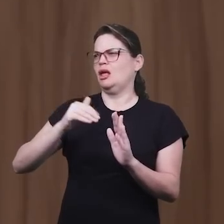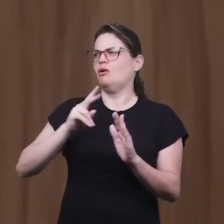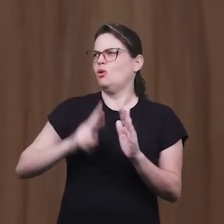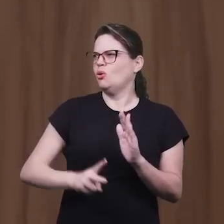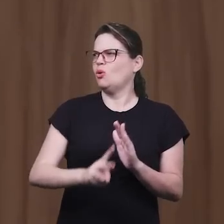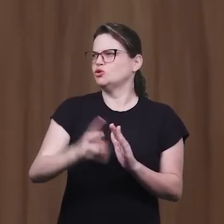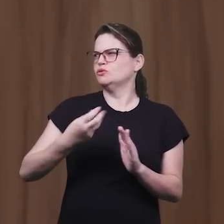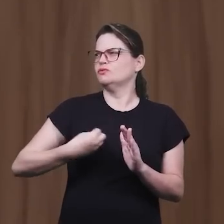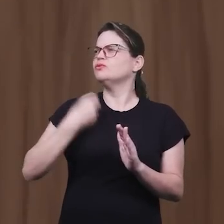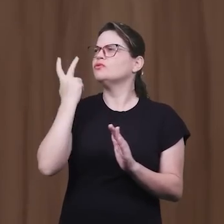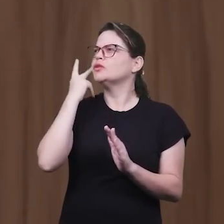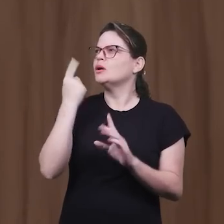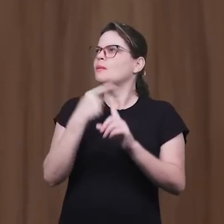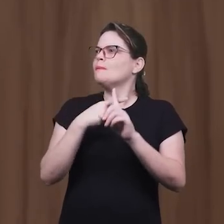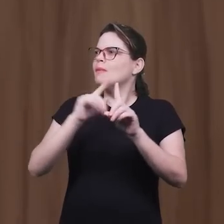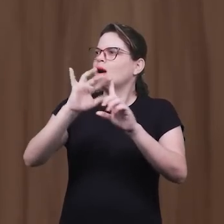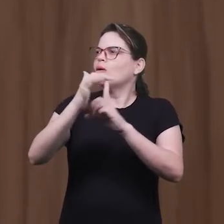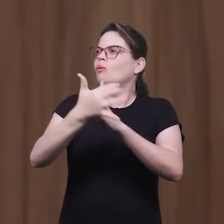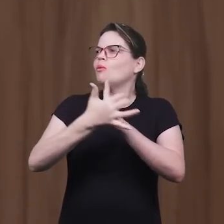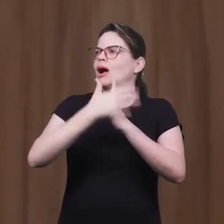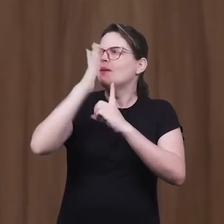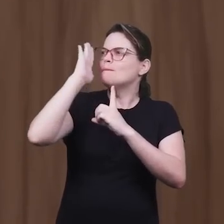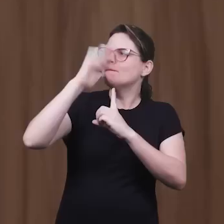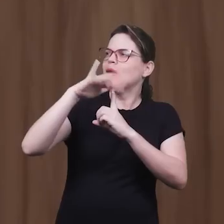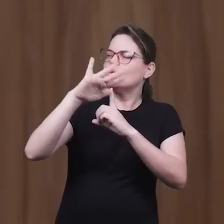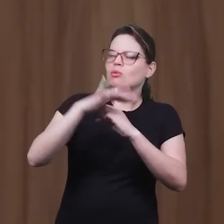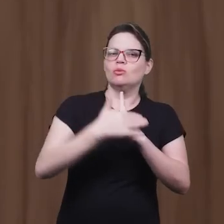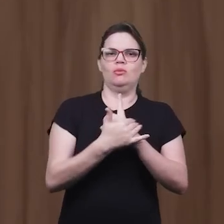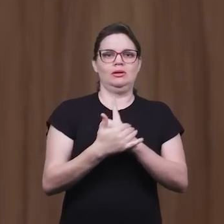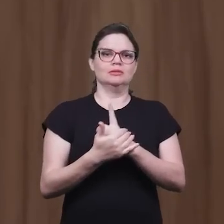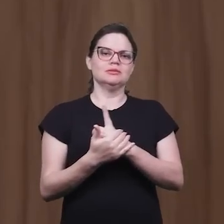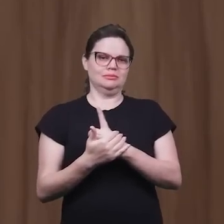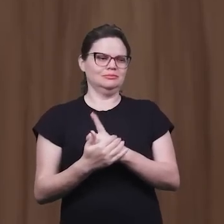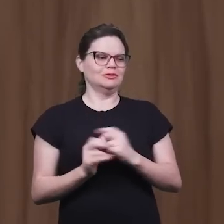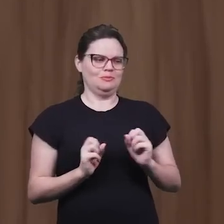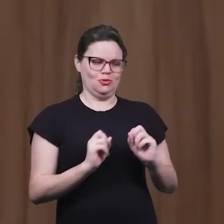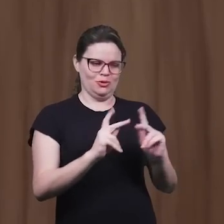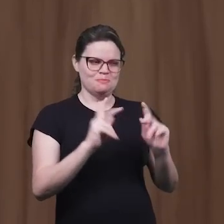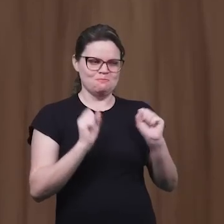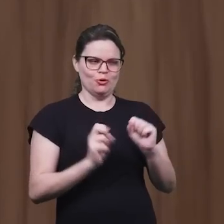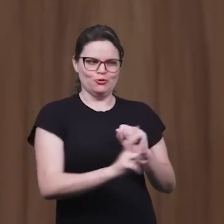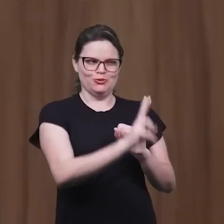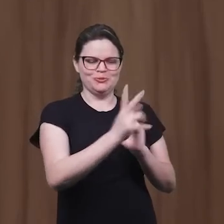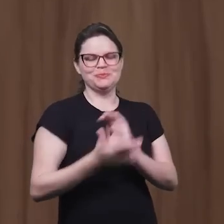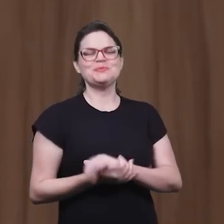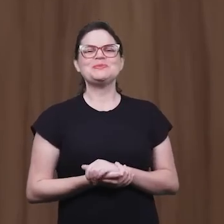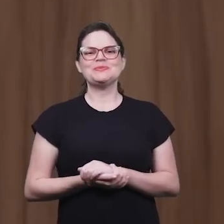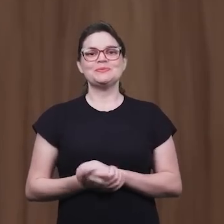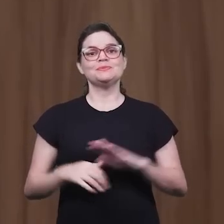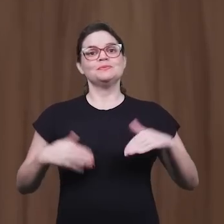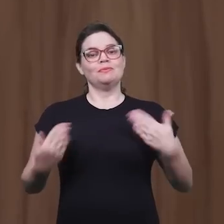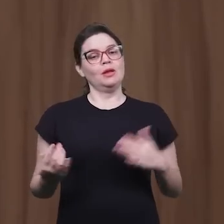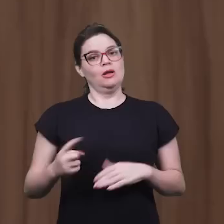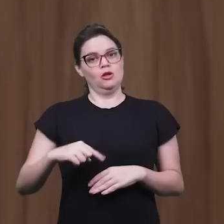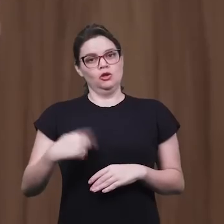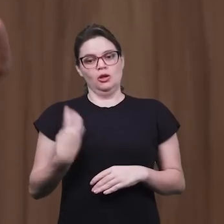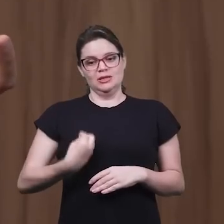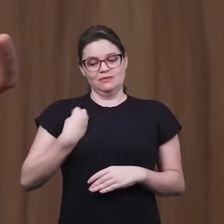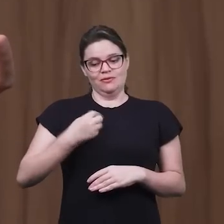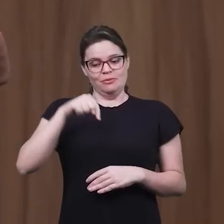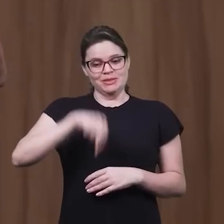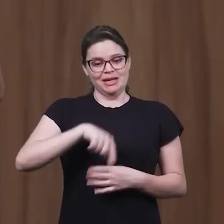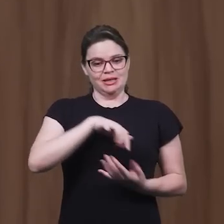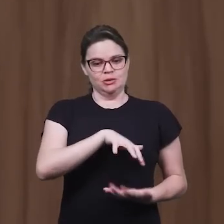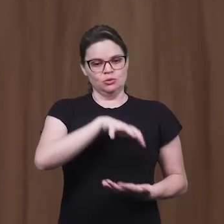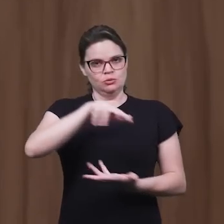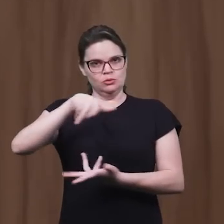Sérgio, foi muito bem colocado, porque nós passamos por essa adversidade, nós estamos no mundo, mas nós não pertencemos a